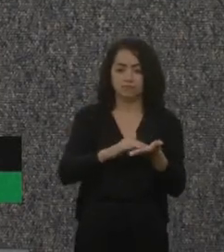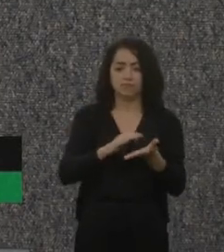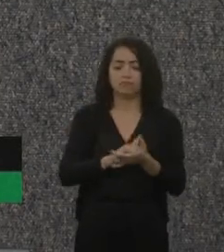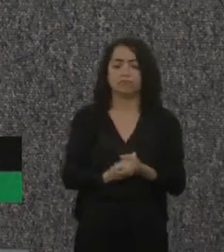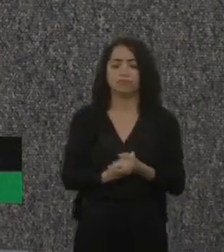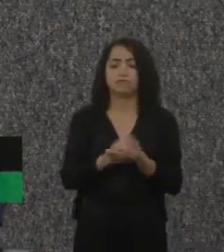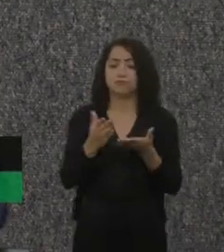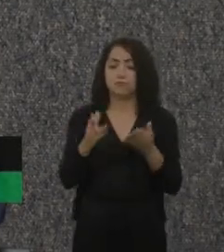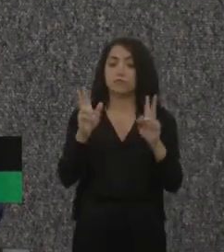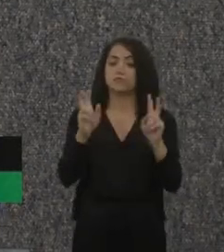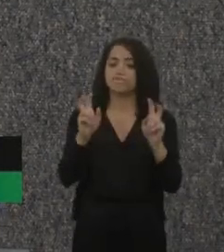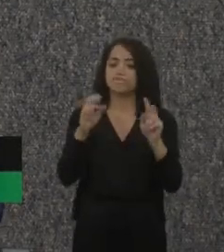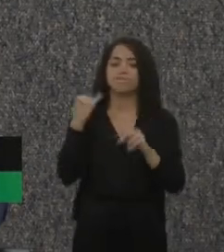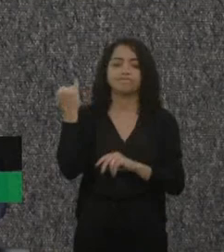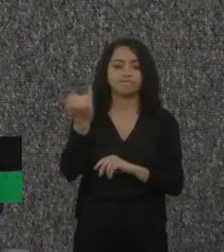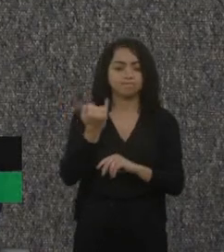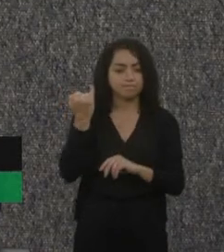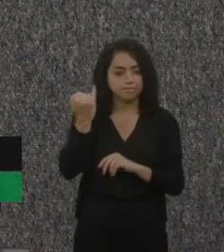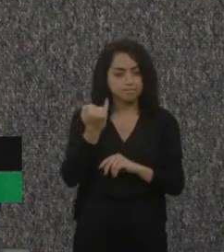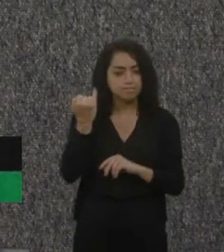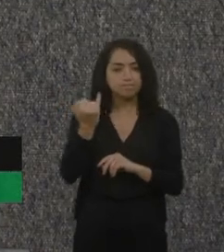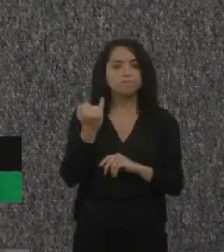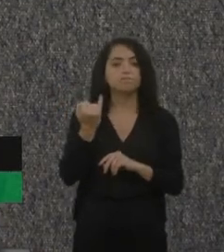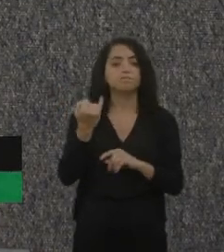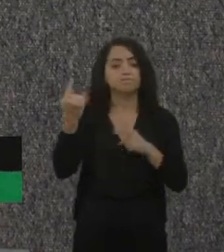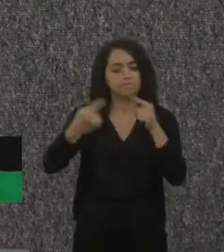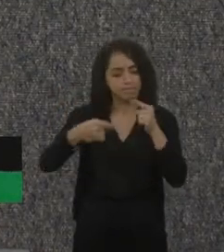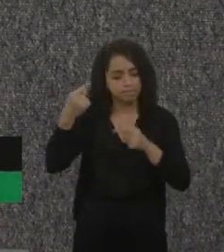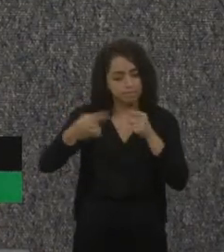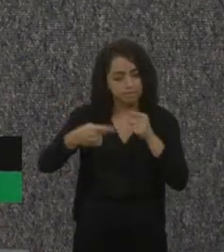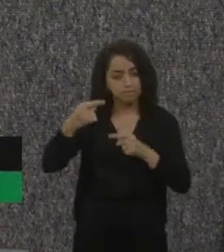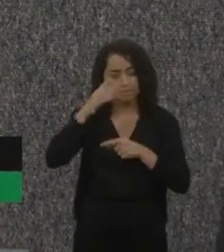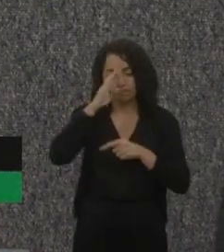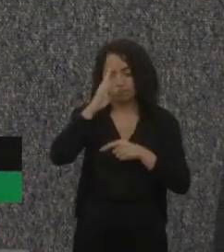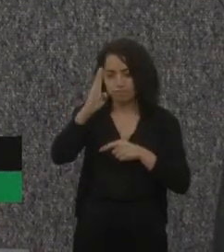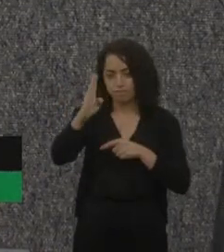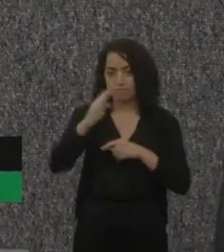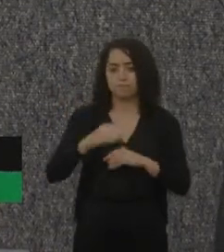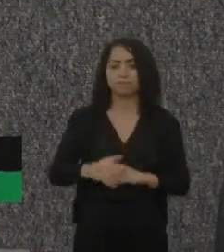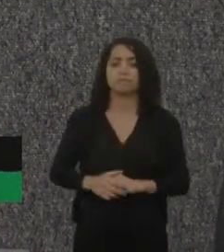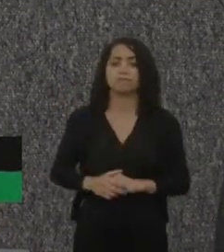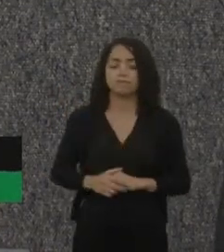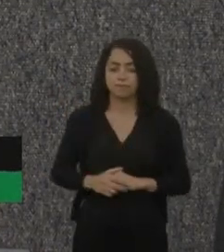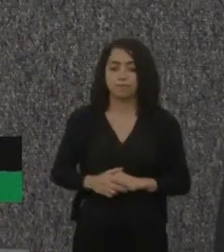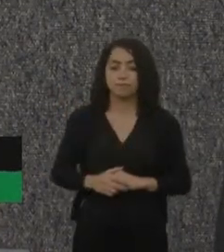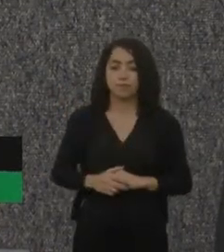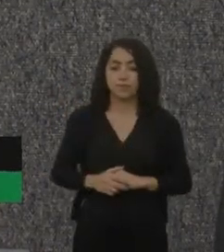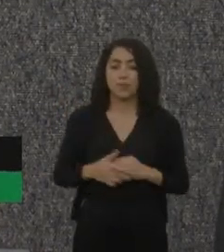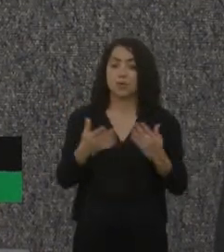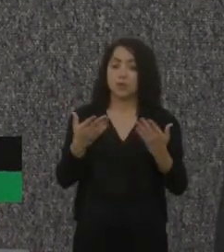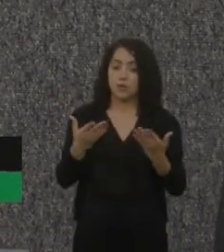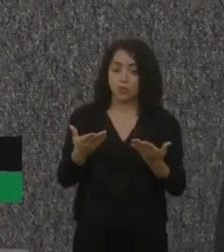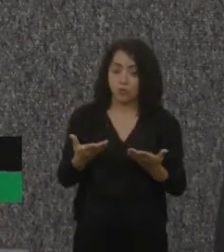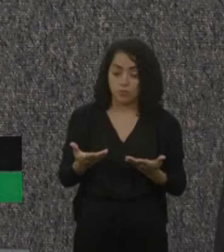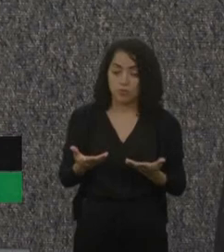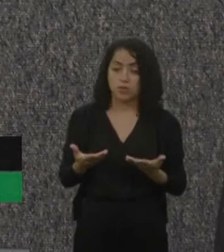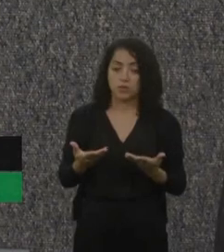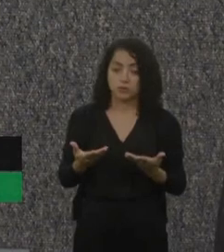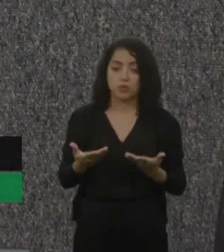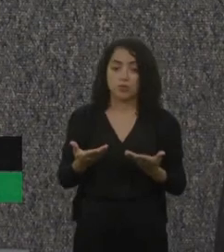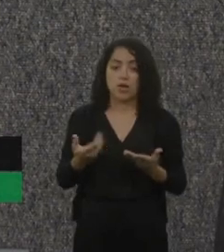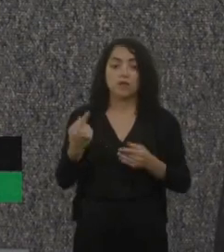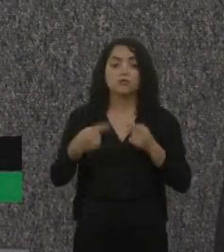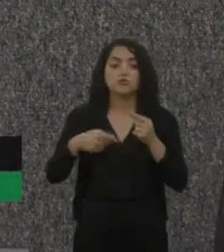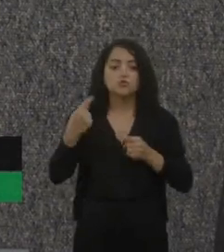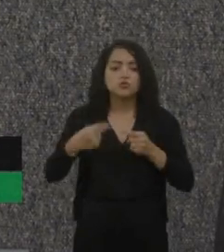assunto importante que merece a sua discussão, principalmente, né, quando se trata da questão